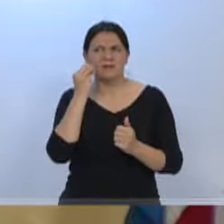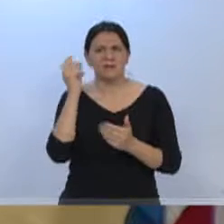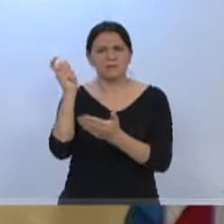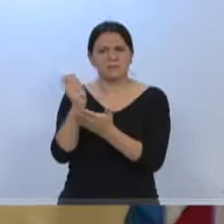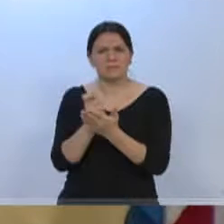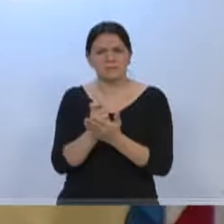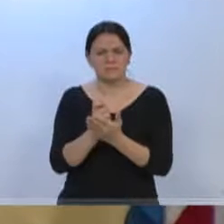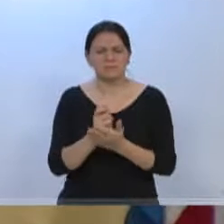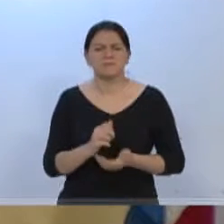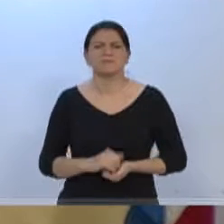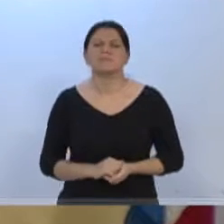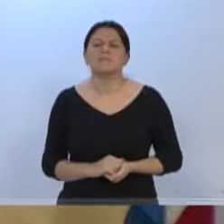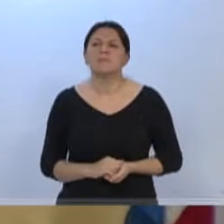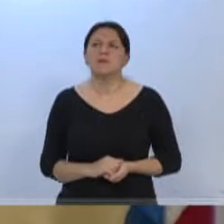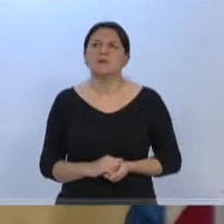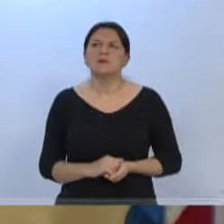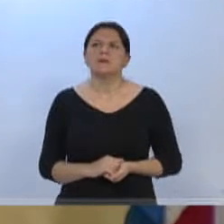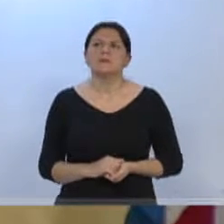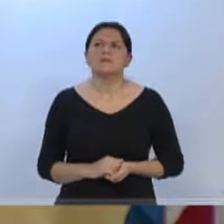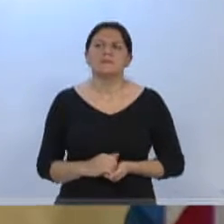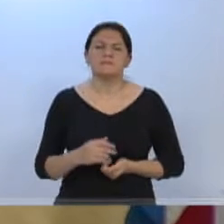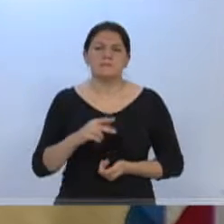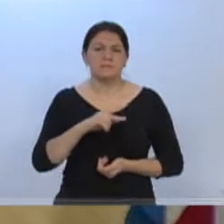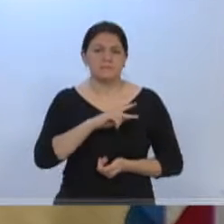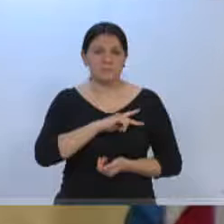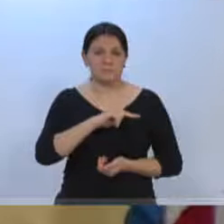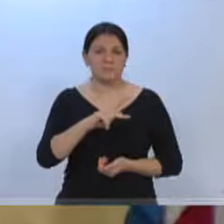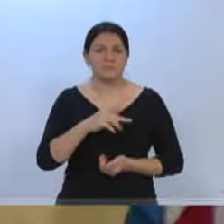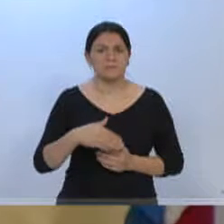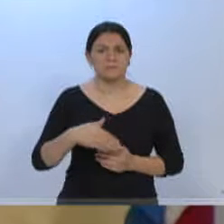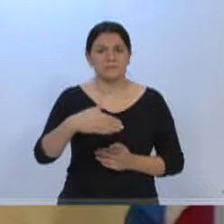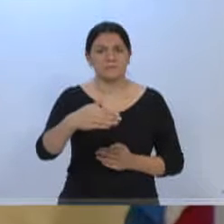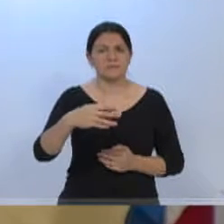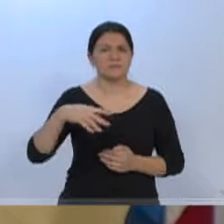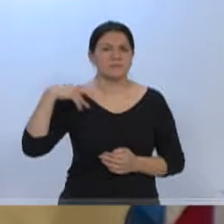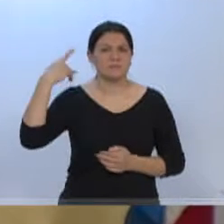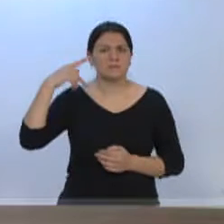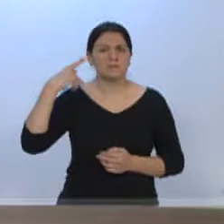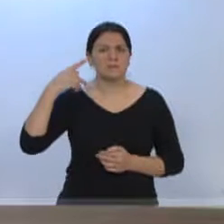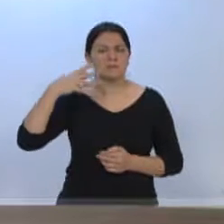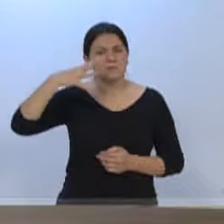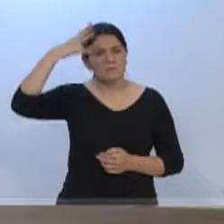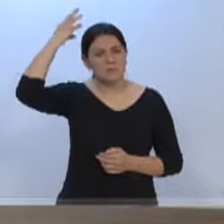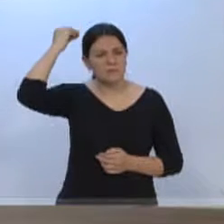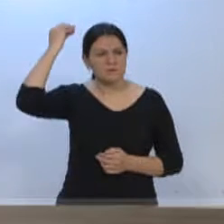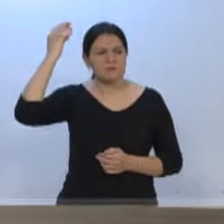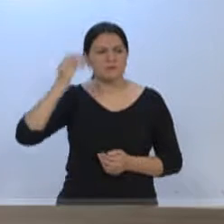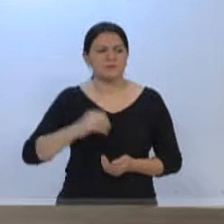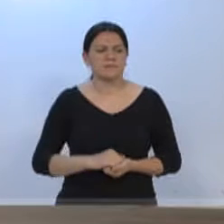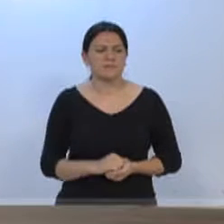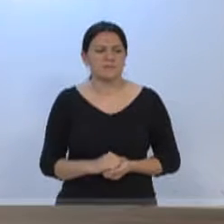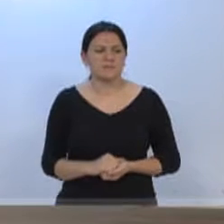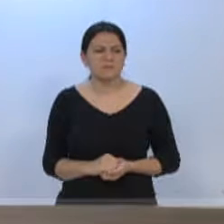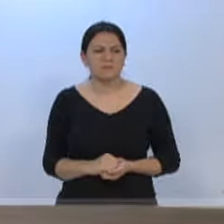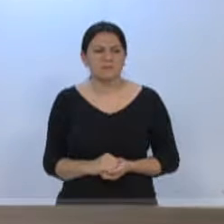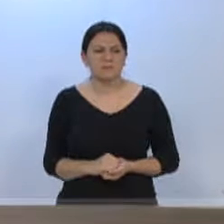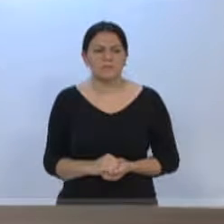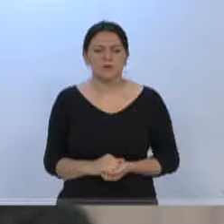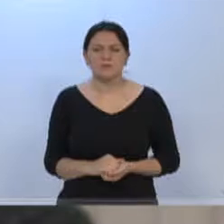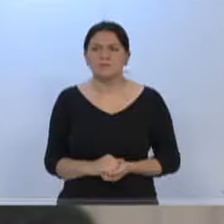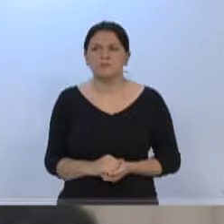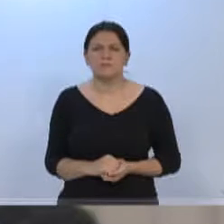arrecadação. Dito isso, presidente, autorizo uma parte ao vereador Alexandre Matias. Com autorização do orador, vereador Alexandre